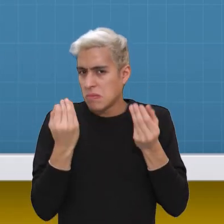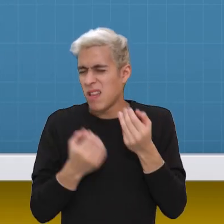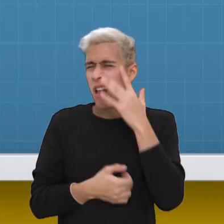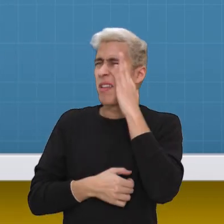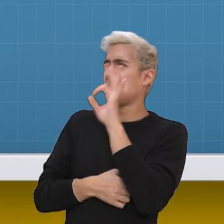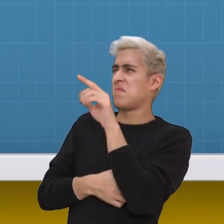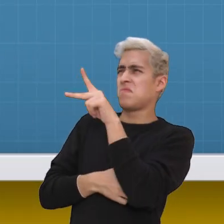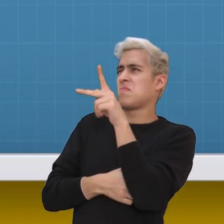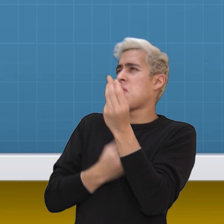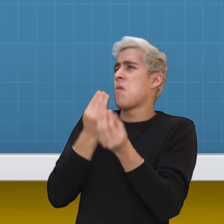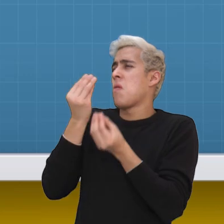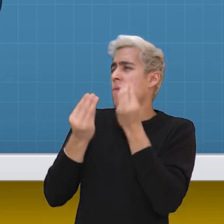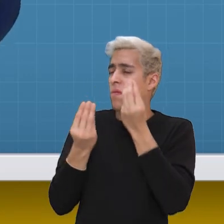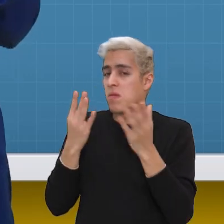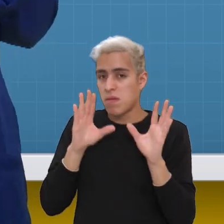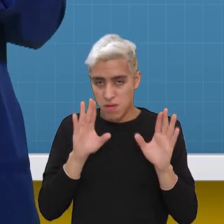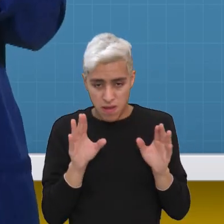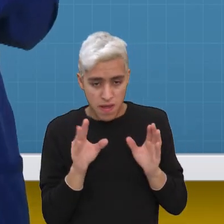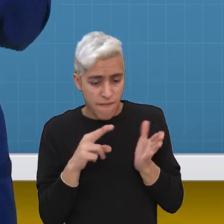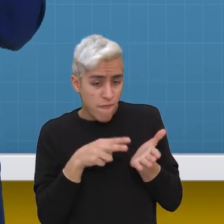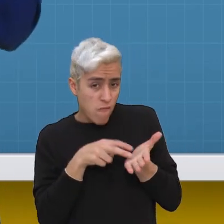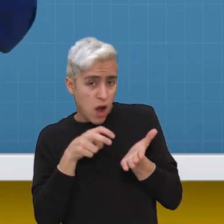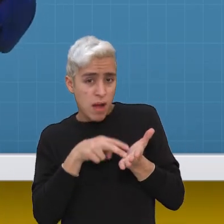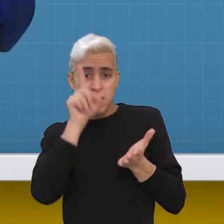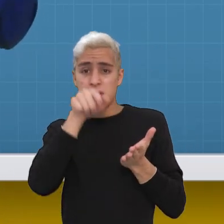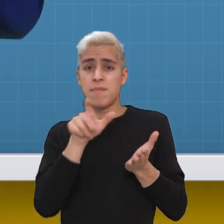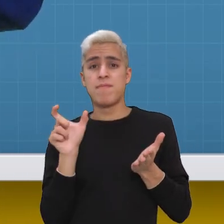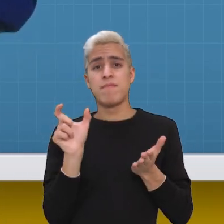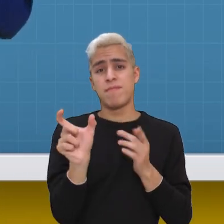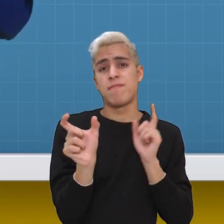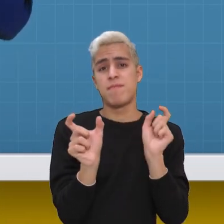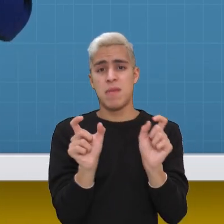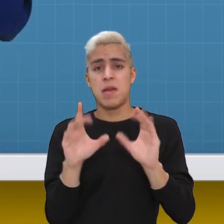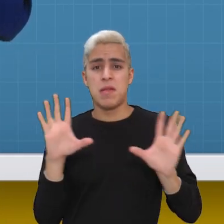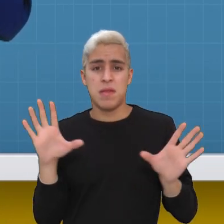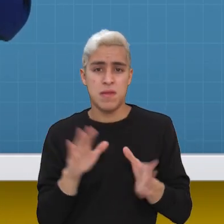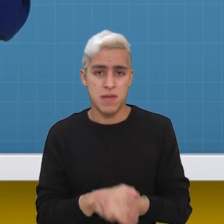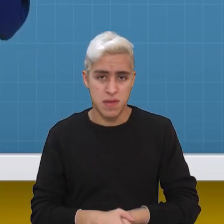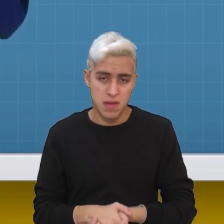entendi, professora. Vocábulo, gente, é palavra.